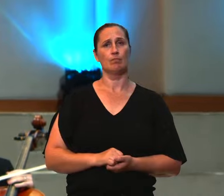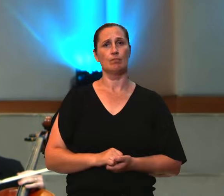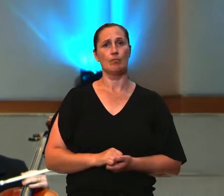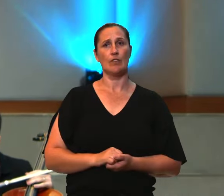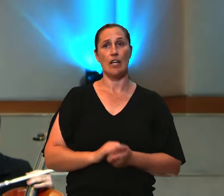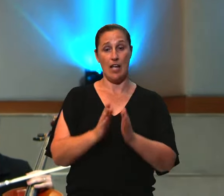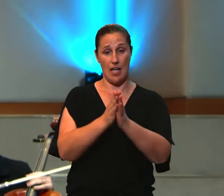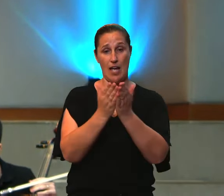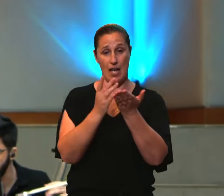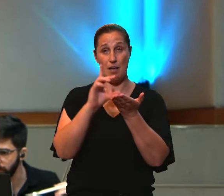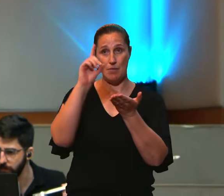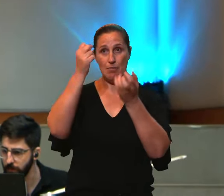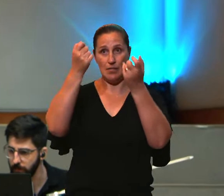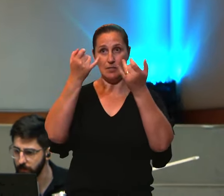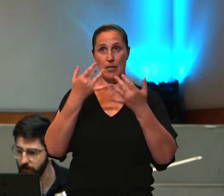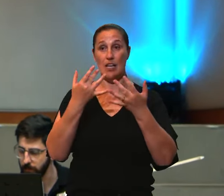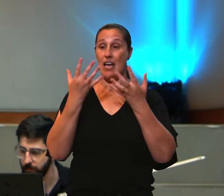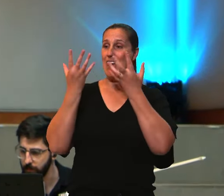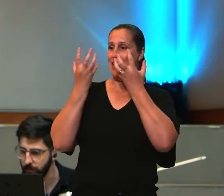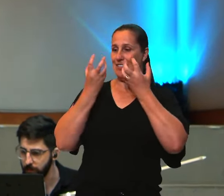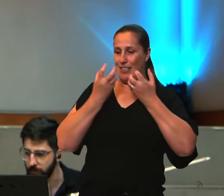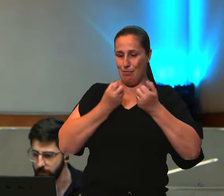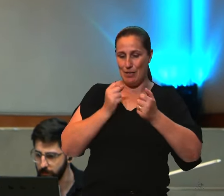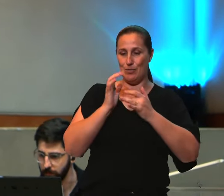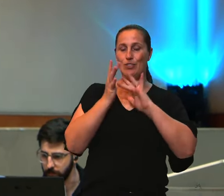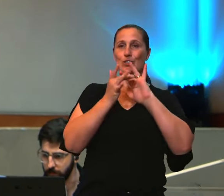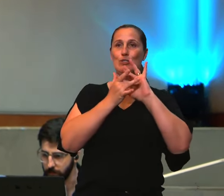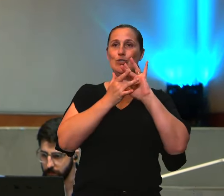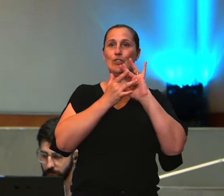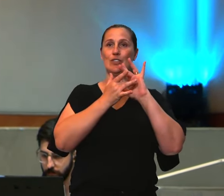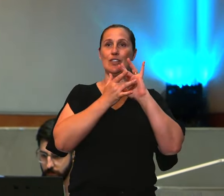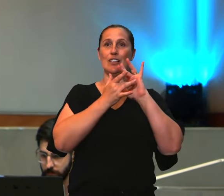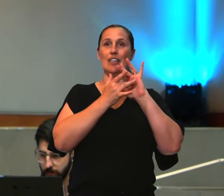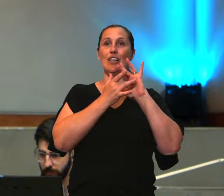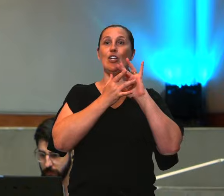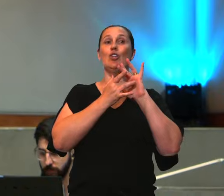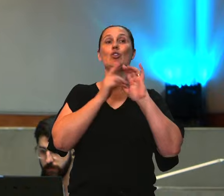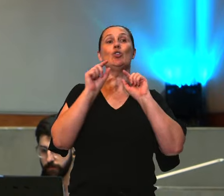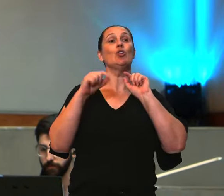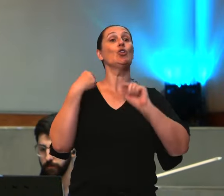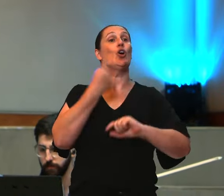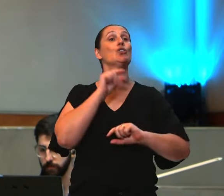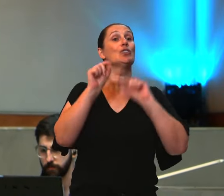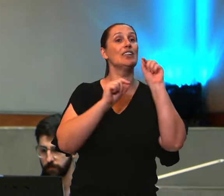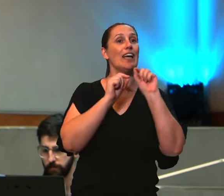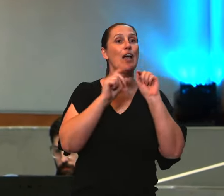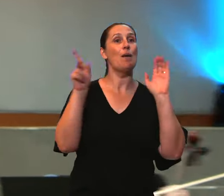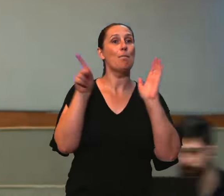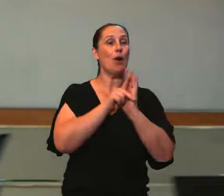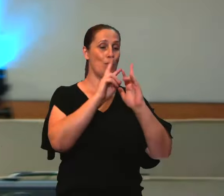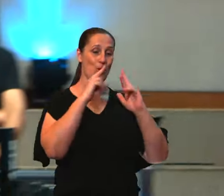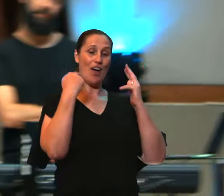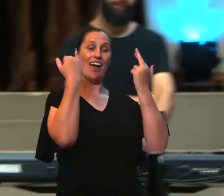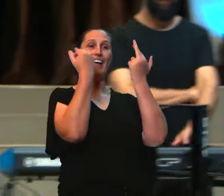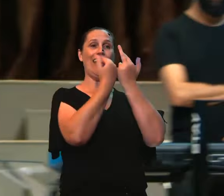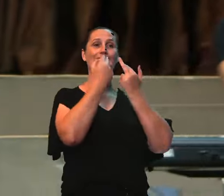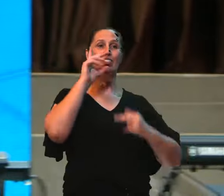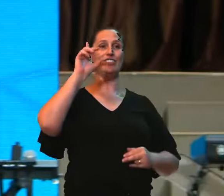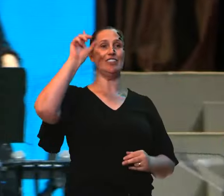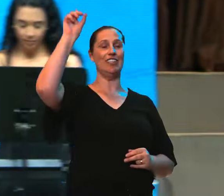quando a Bíblia diz que nós recebemos Jesus nós nos transformamos em Reino de Deus na Terra e onde você vai